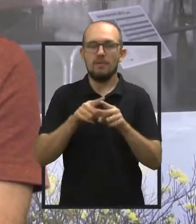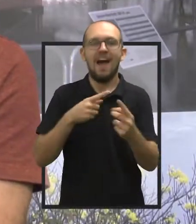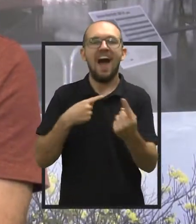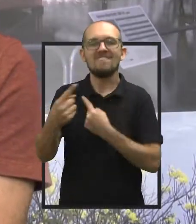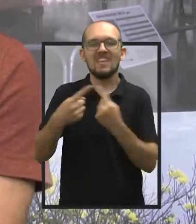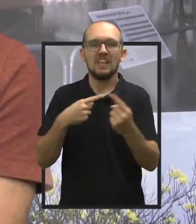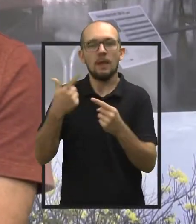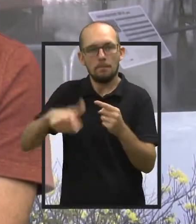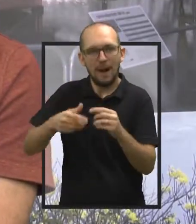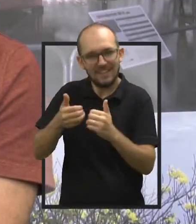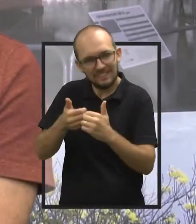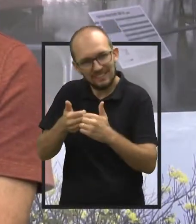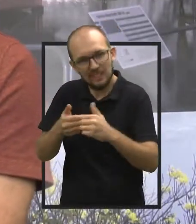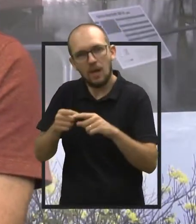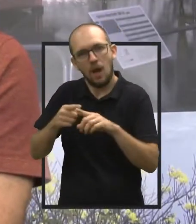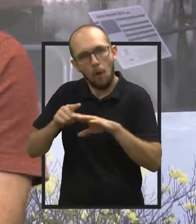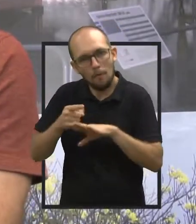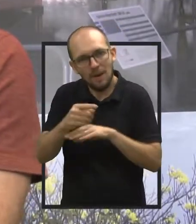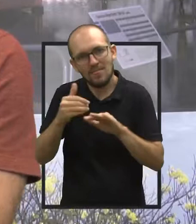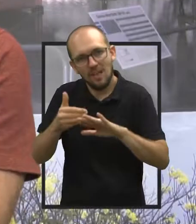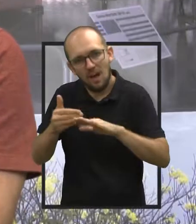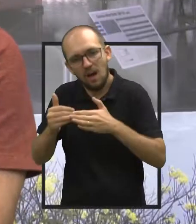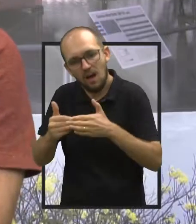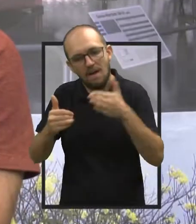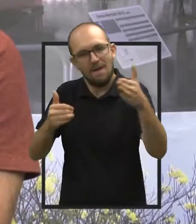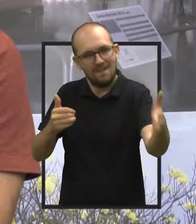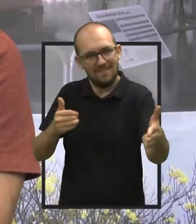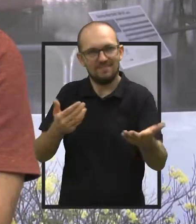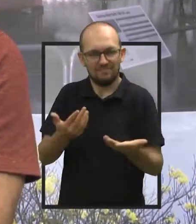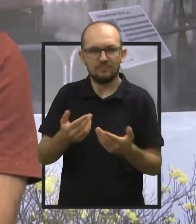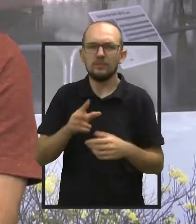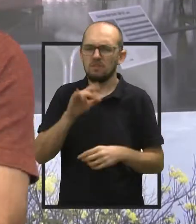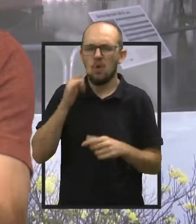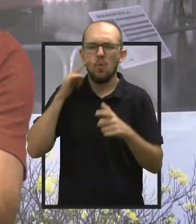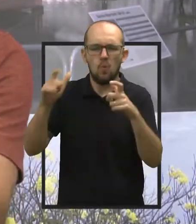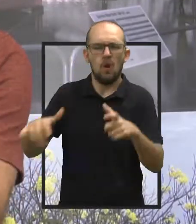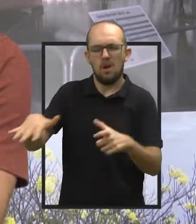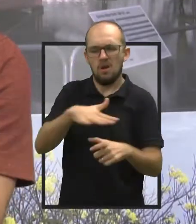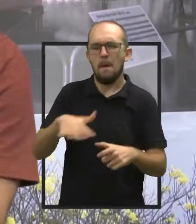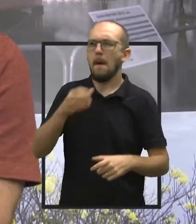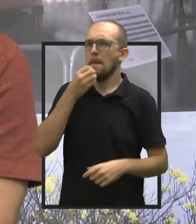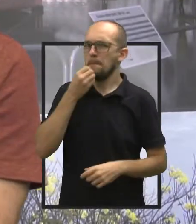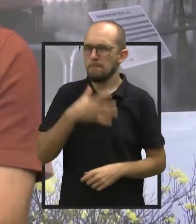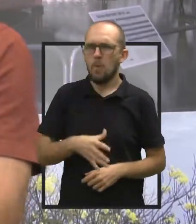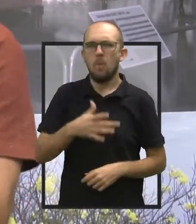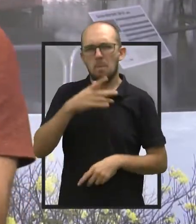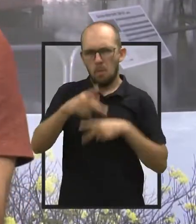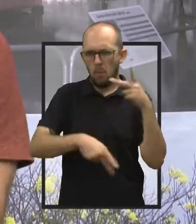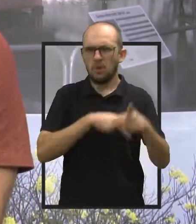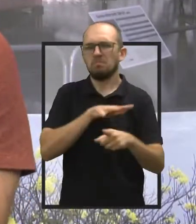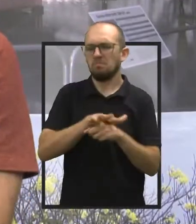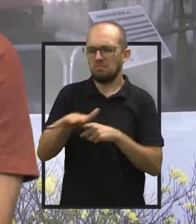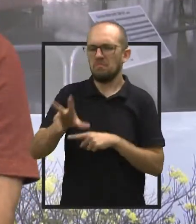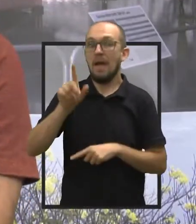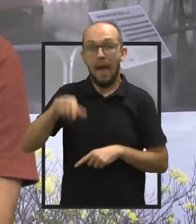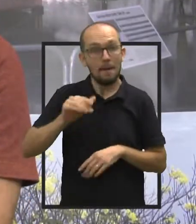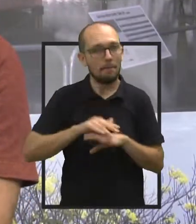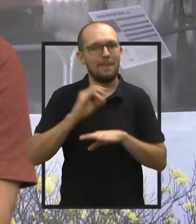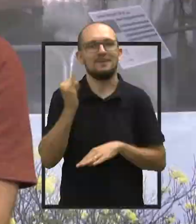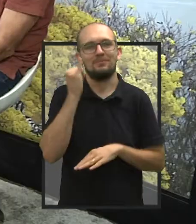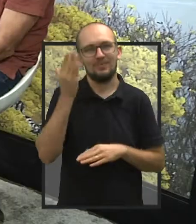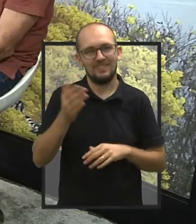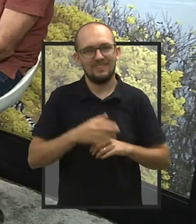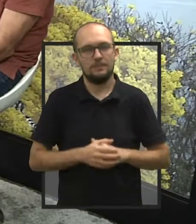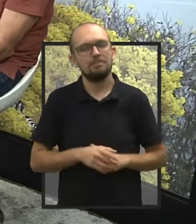avenida ali, Arminda Fulano Bernardi. Então aquele espaço vai ficar muito bom e vai ser útil para a população, que é o mais importante. Com